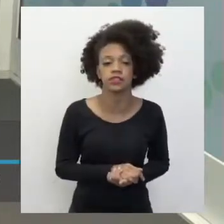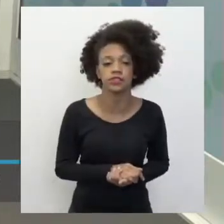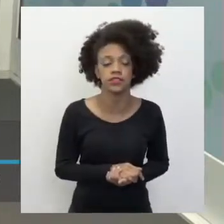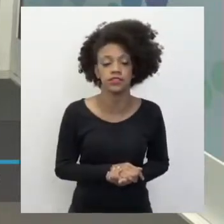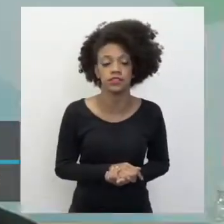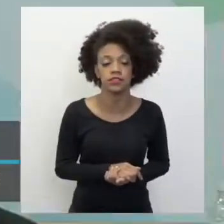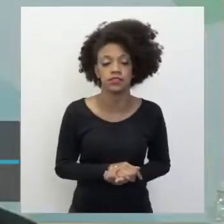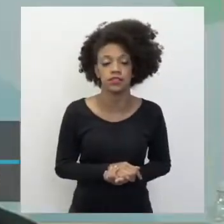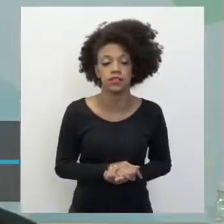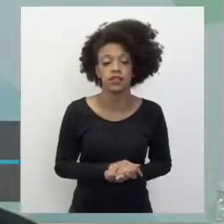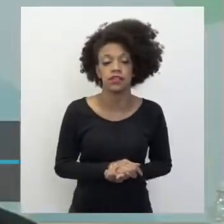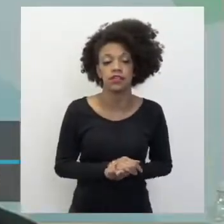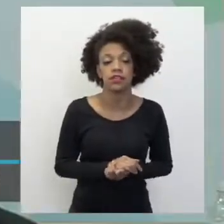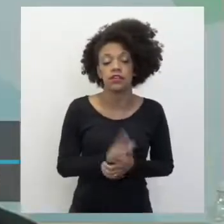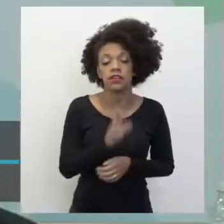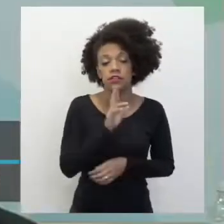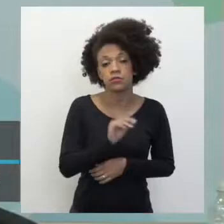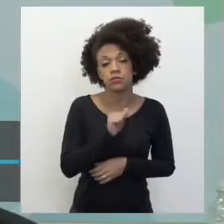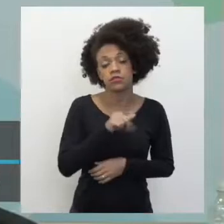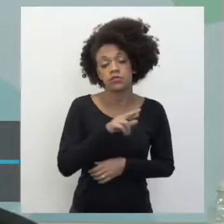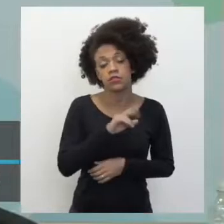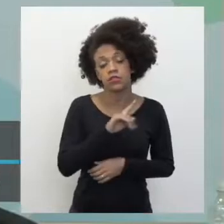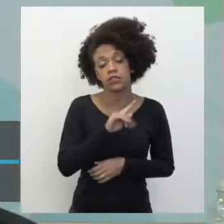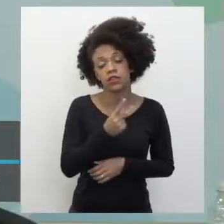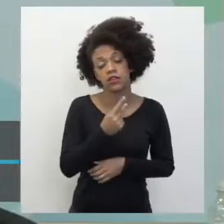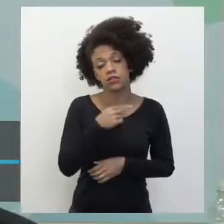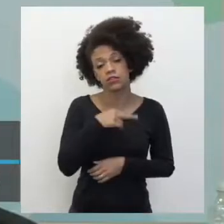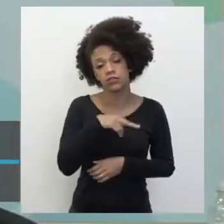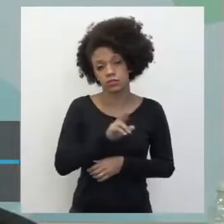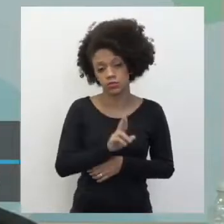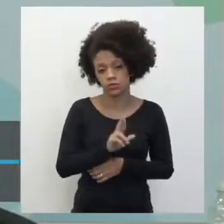Temos uma resposta do Arthur, calma.